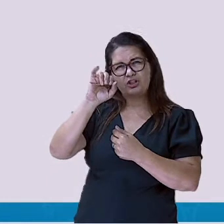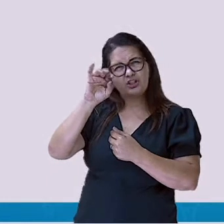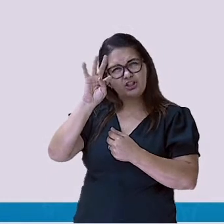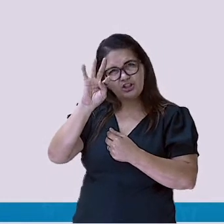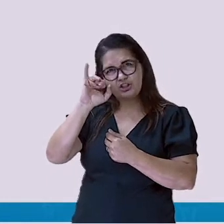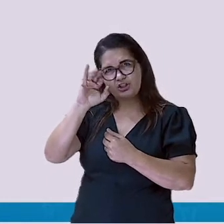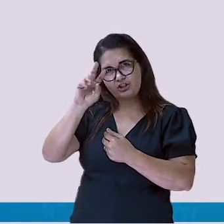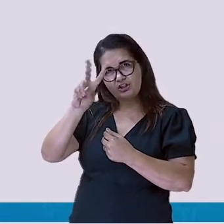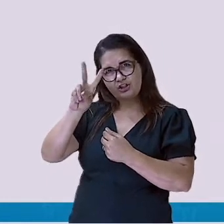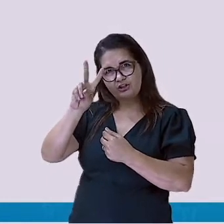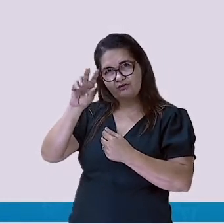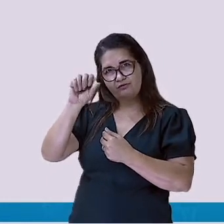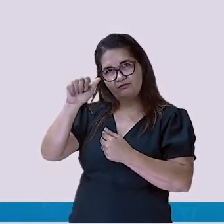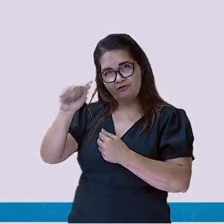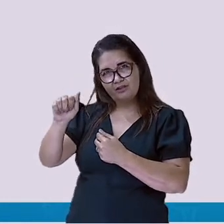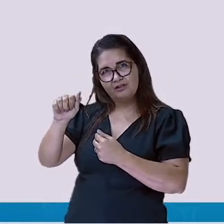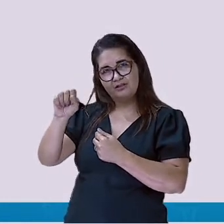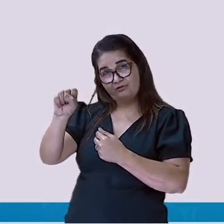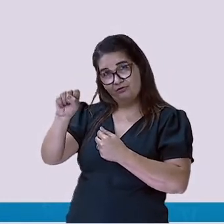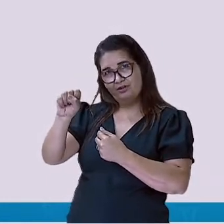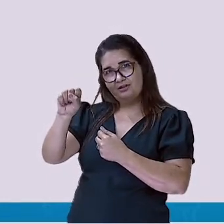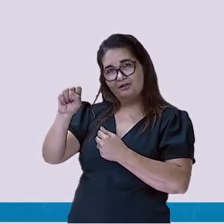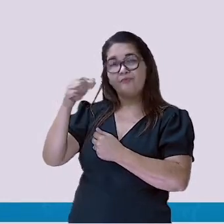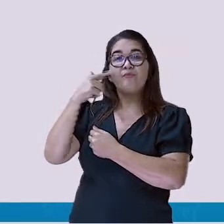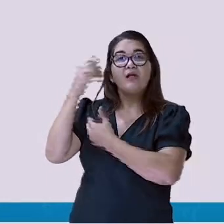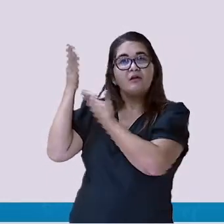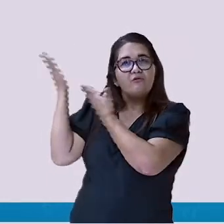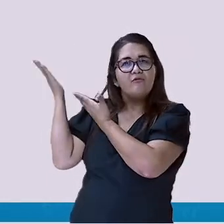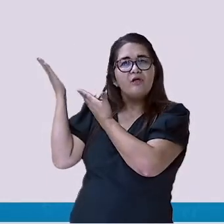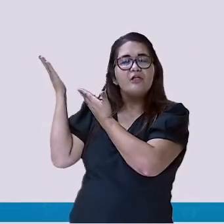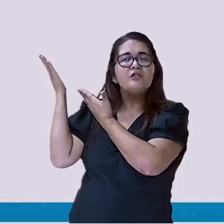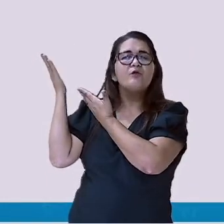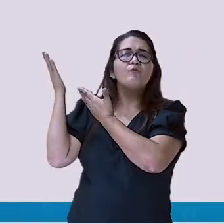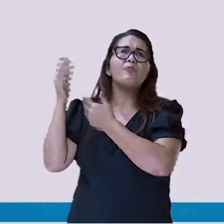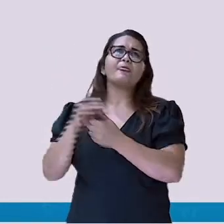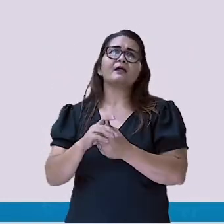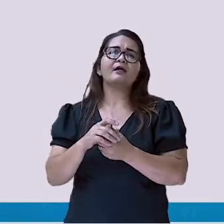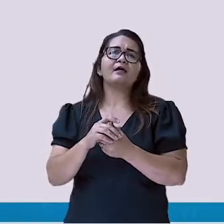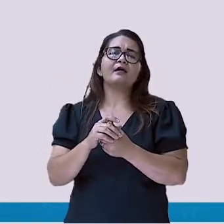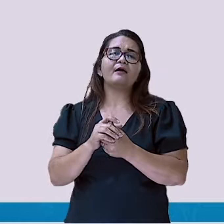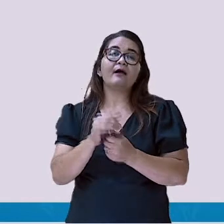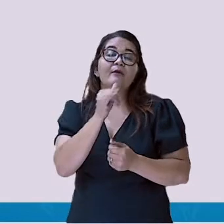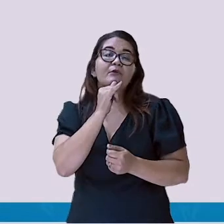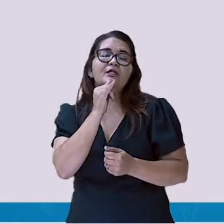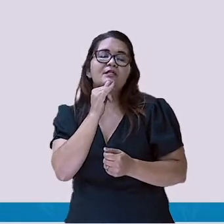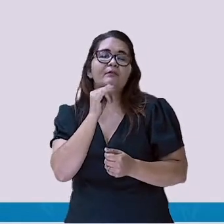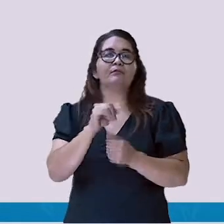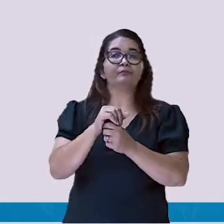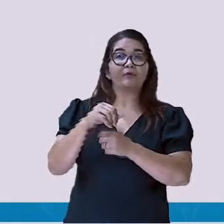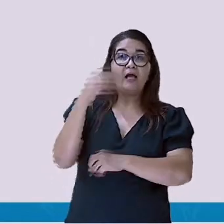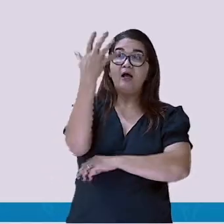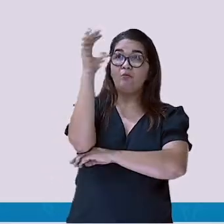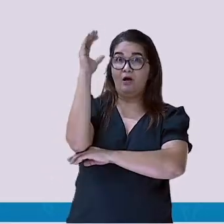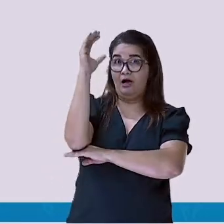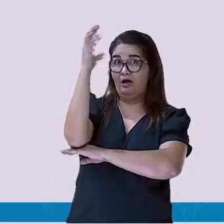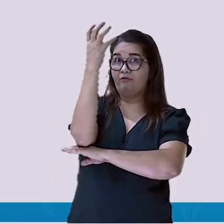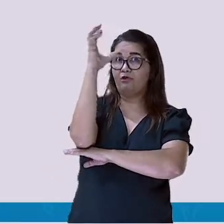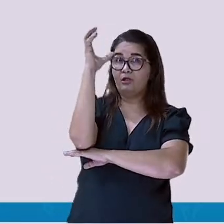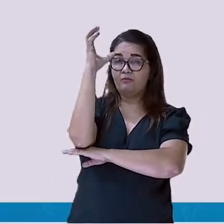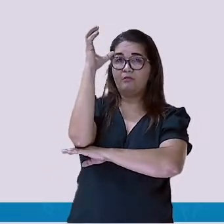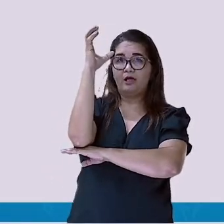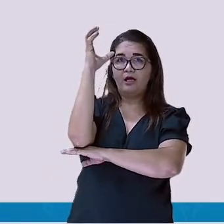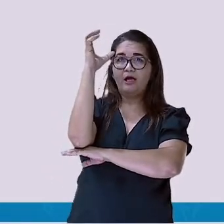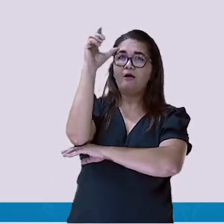se caracterizam por vegetações de pequeno porte, diferente das florestas. Lá nas florestas a gente tem grande